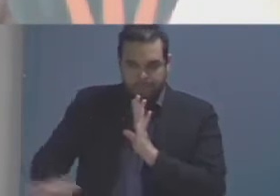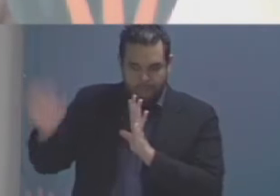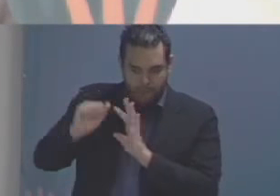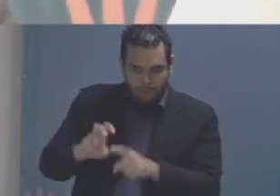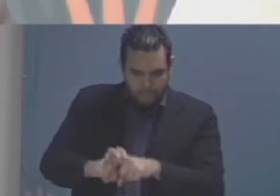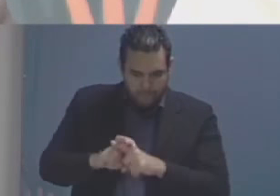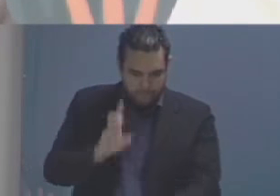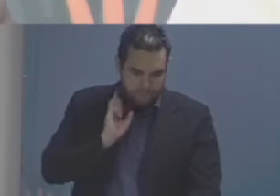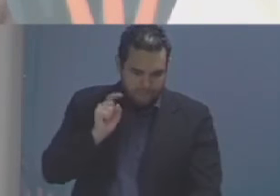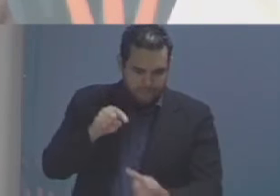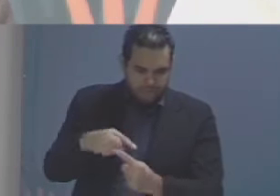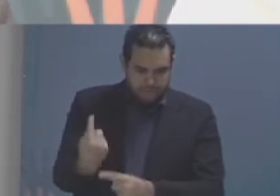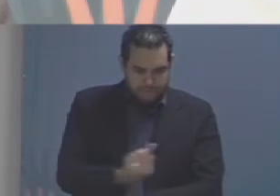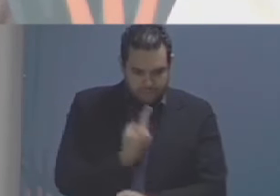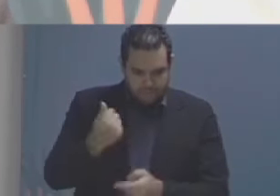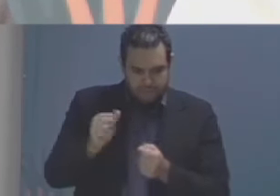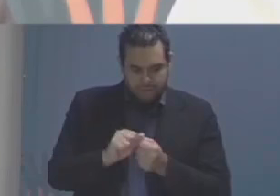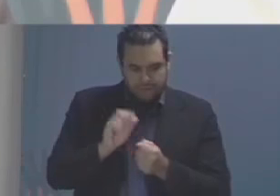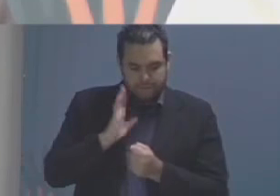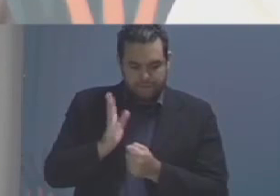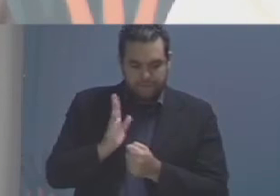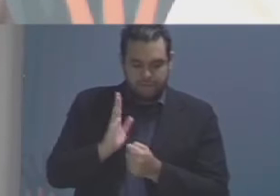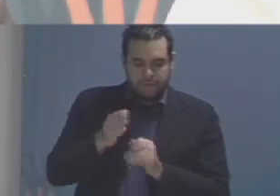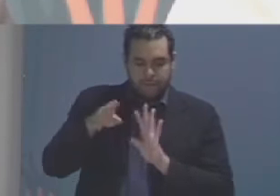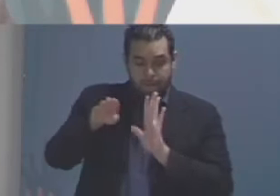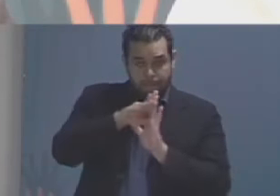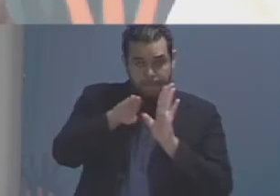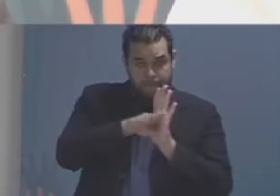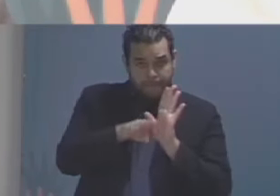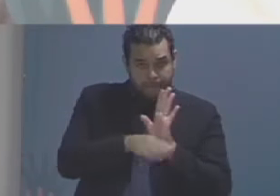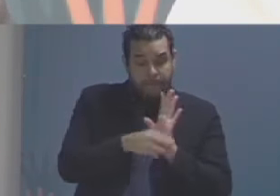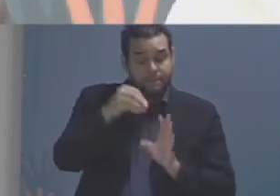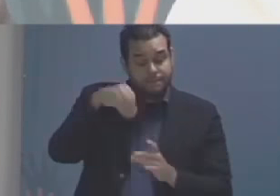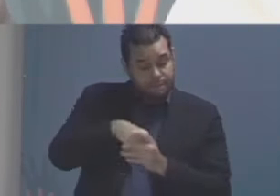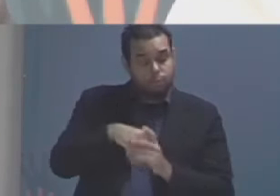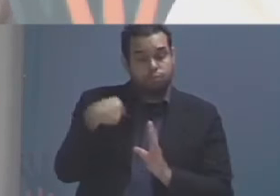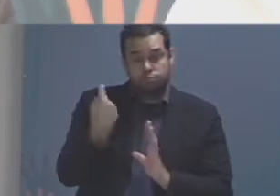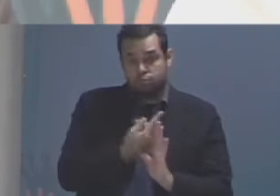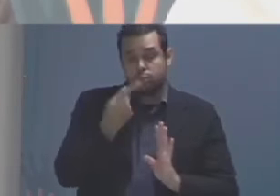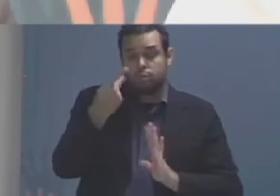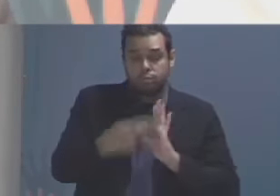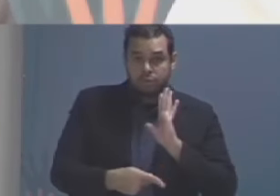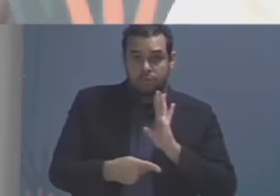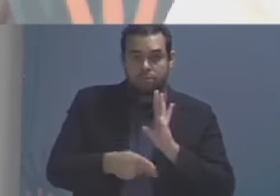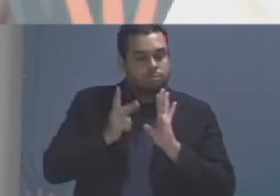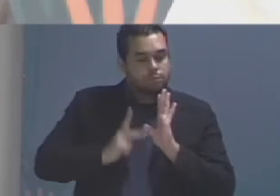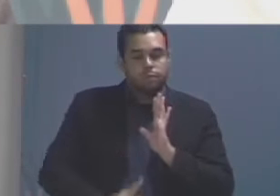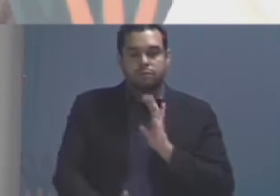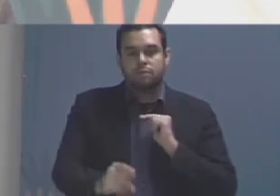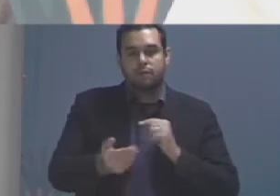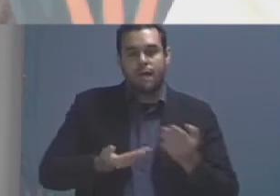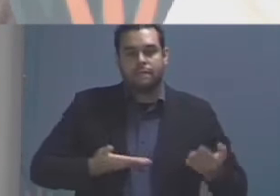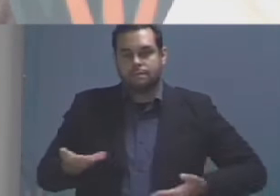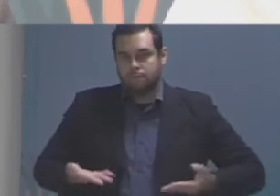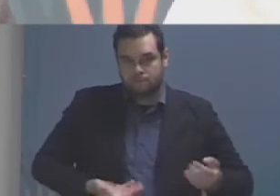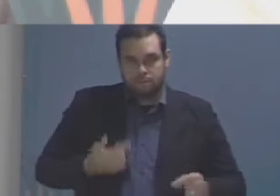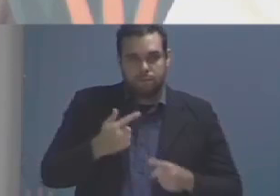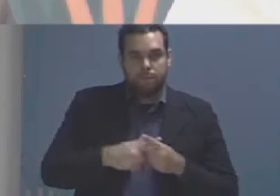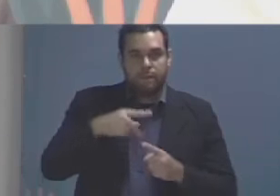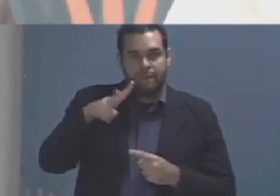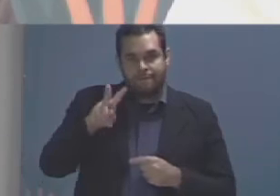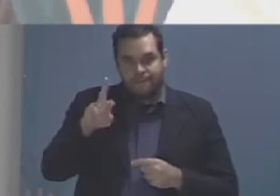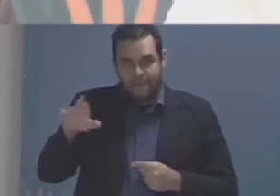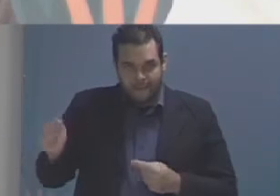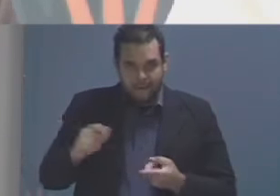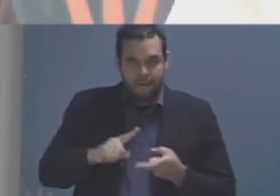sentido, nós temos feito já essa pauta. Essa pauta está dentro do nosso projeto. Nós daremos continuidade a ela, porque tanto a Vera Paiva